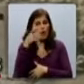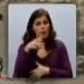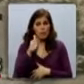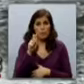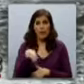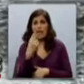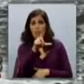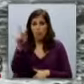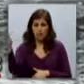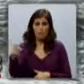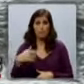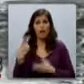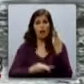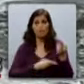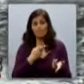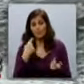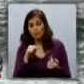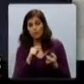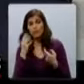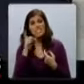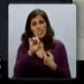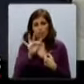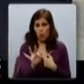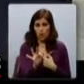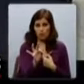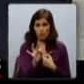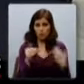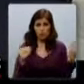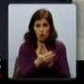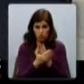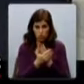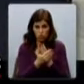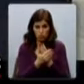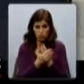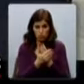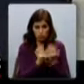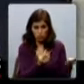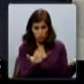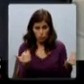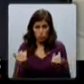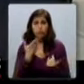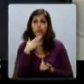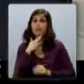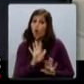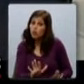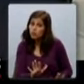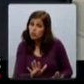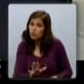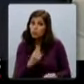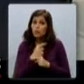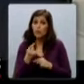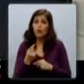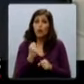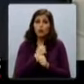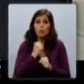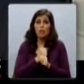Temos um balanço de 64 mortos, ainda provisórios, porque o trabalho de